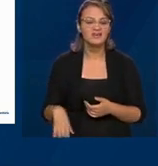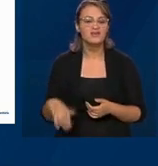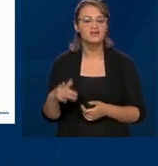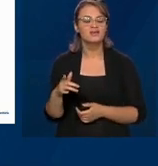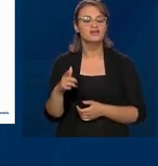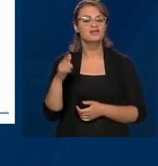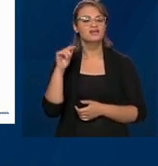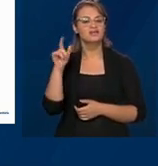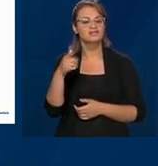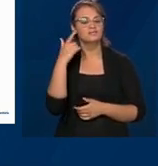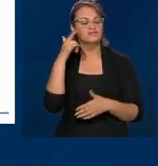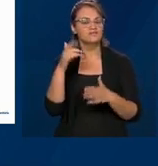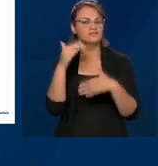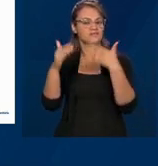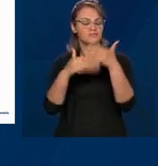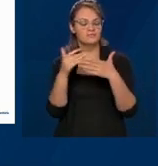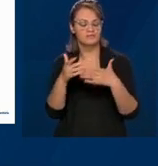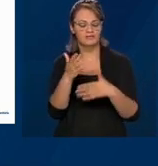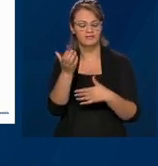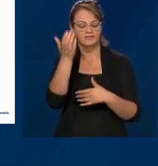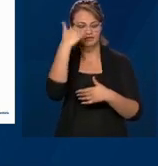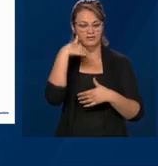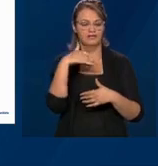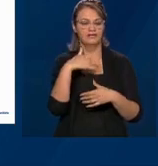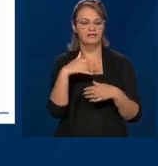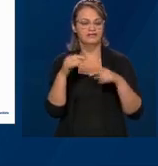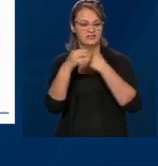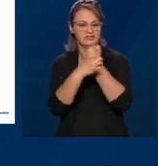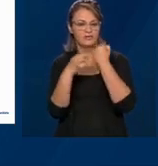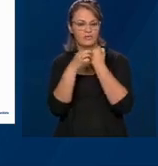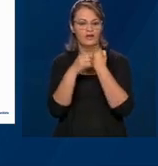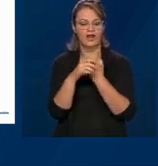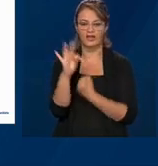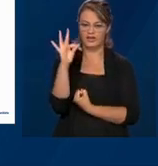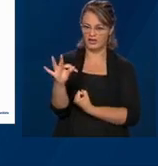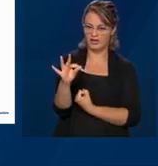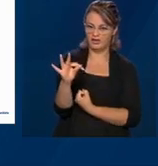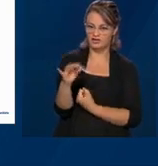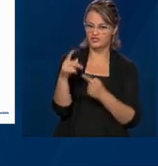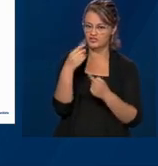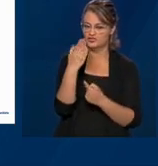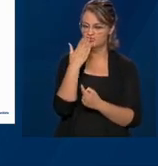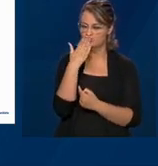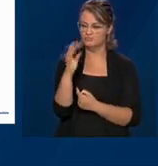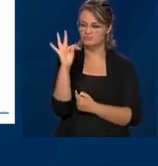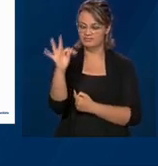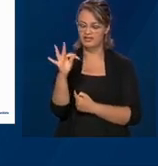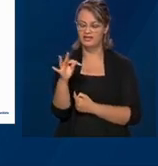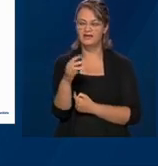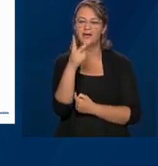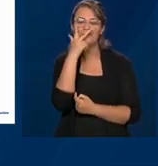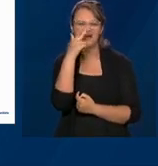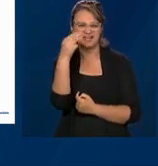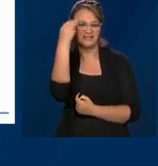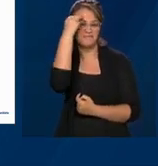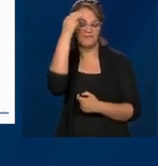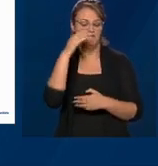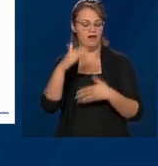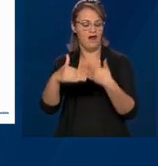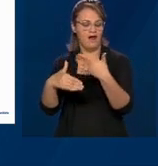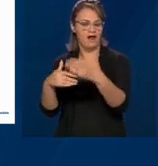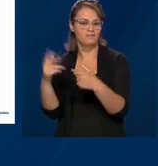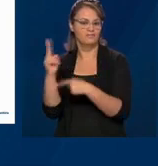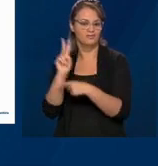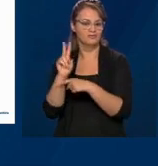relacionada ao desenvolvimento de imunidade pelas células T, que tem uma memória mais prolongada,